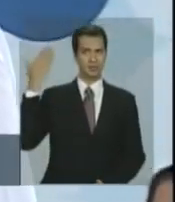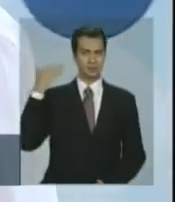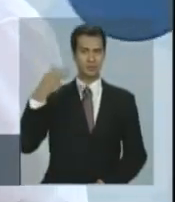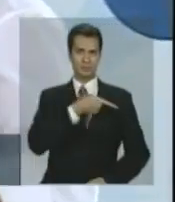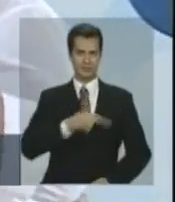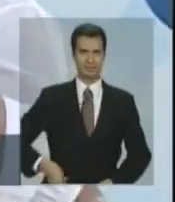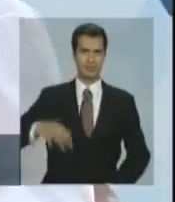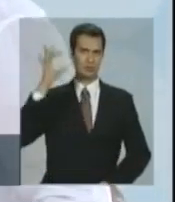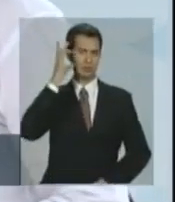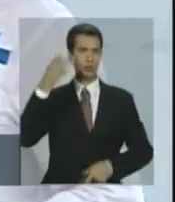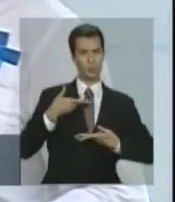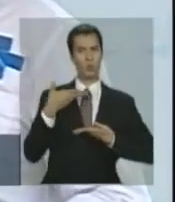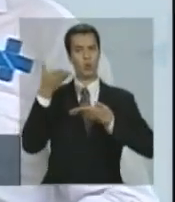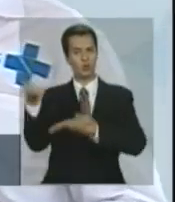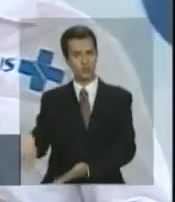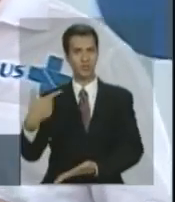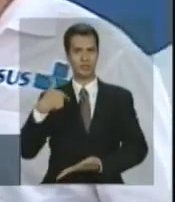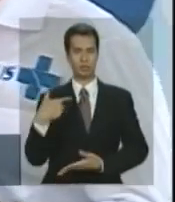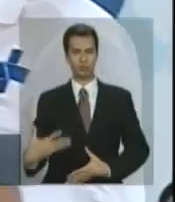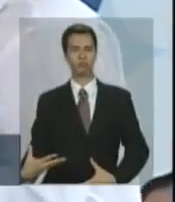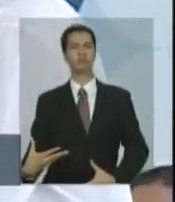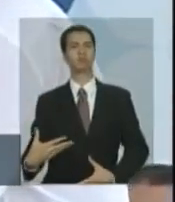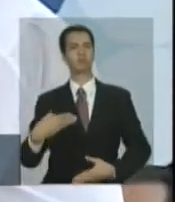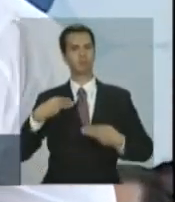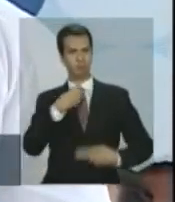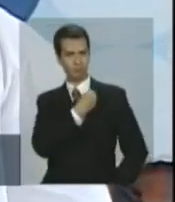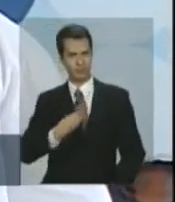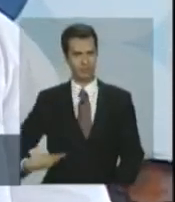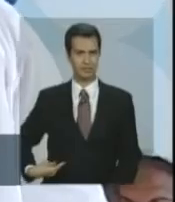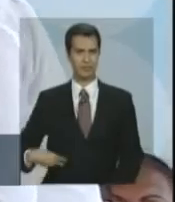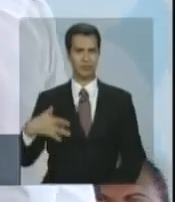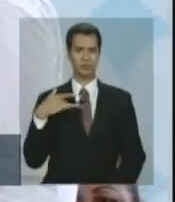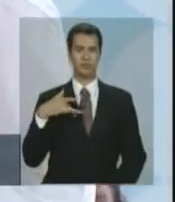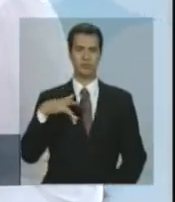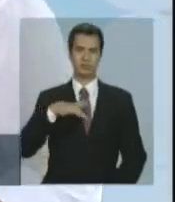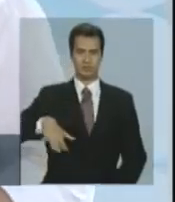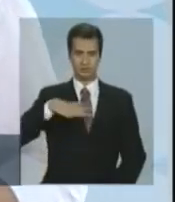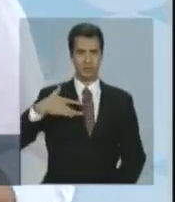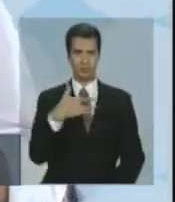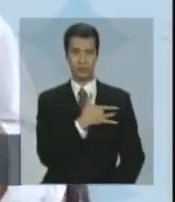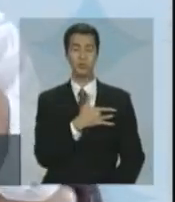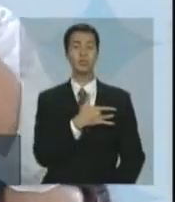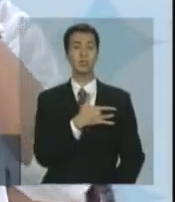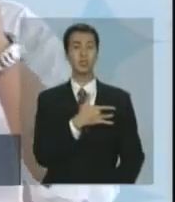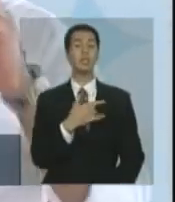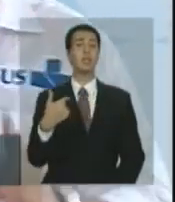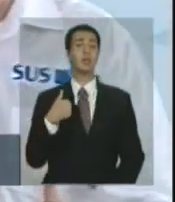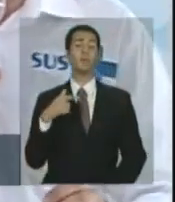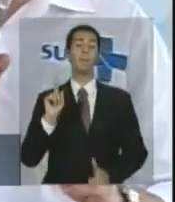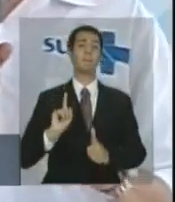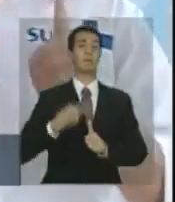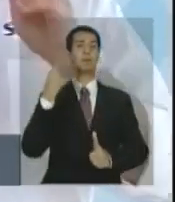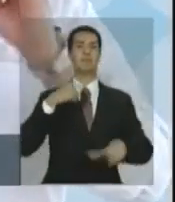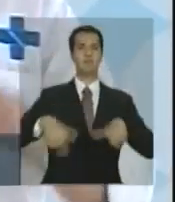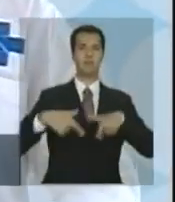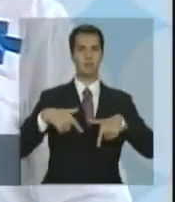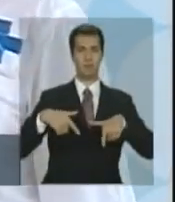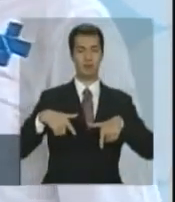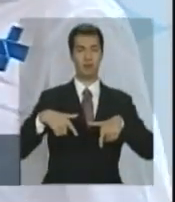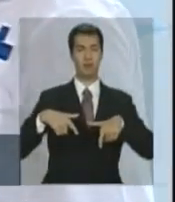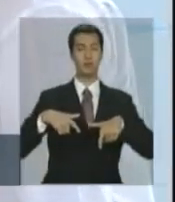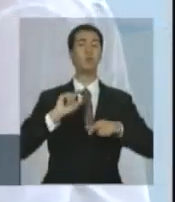Saúde, e fiquei muito honrado por isso, a minha primeira atividade fora de Brasília foi no primeiro sábado,